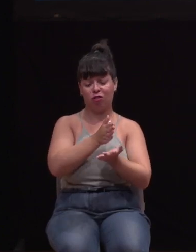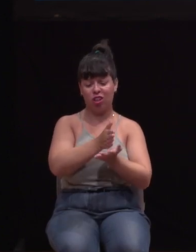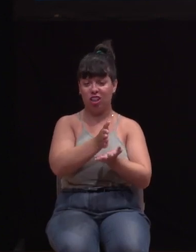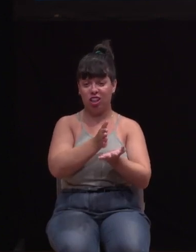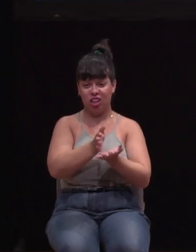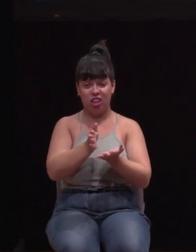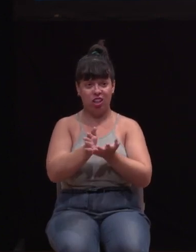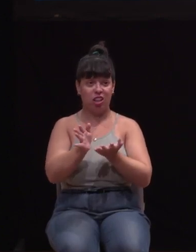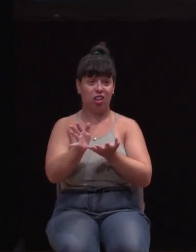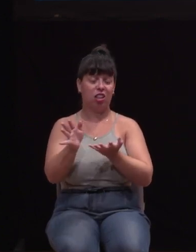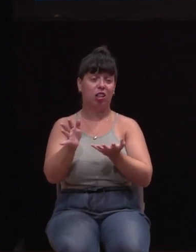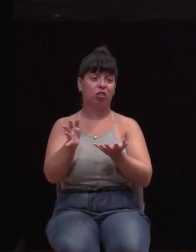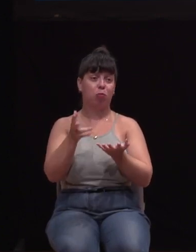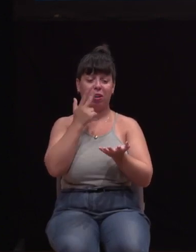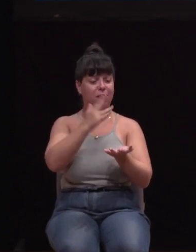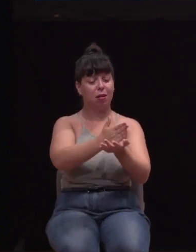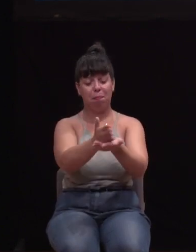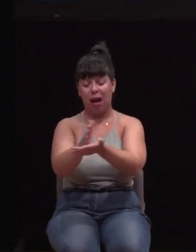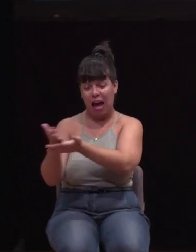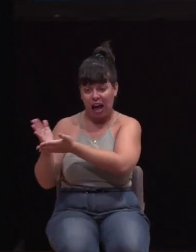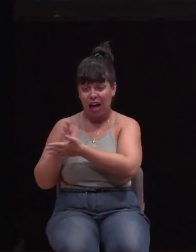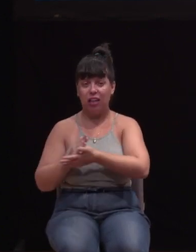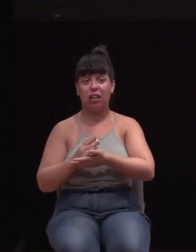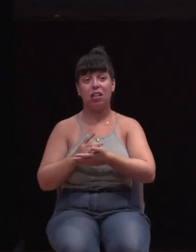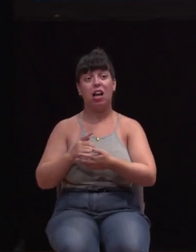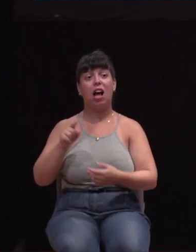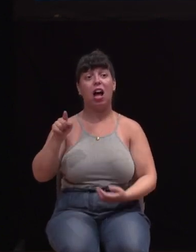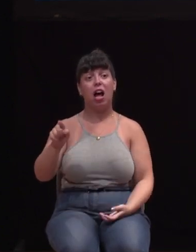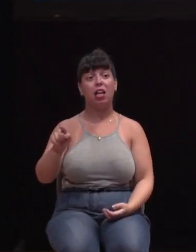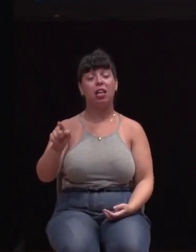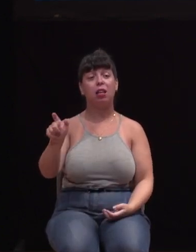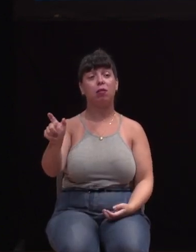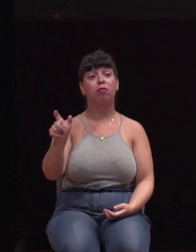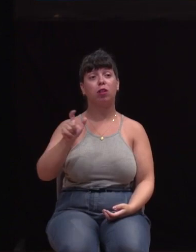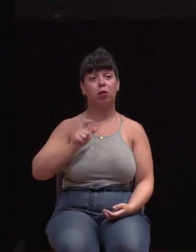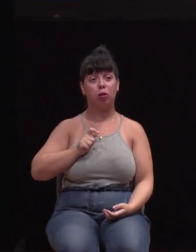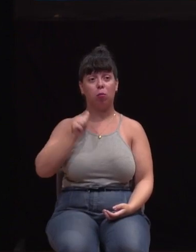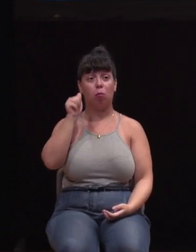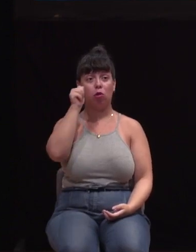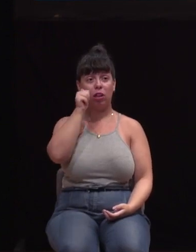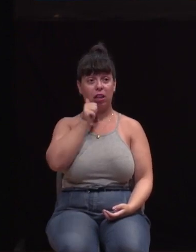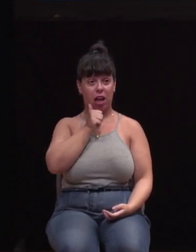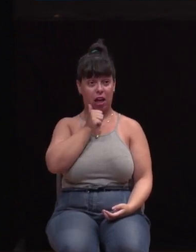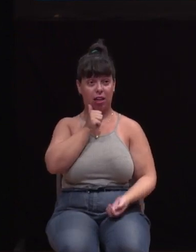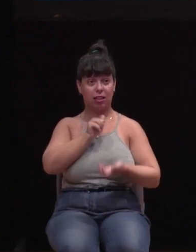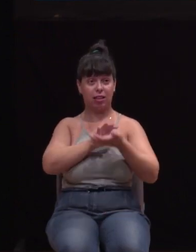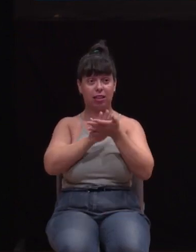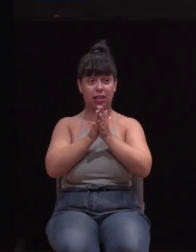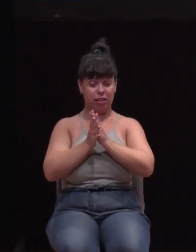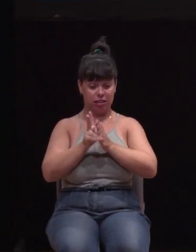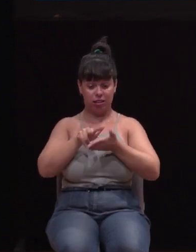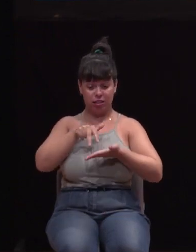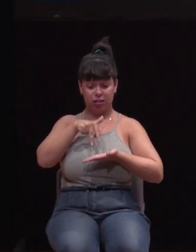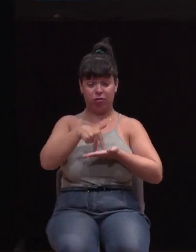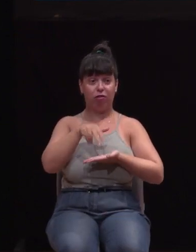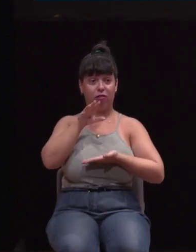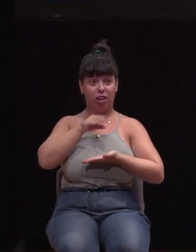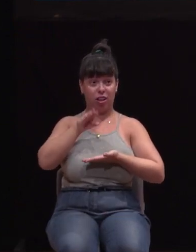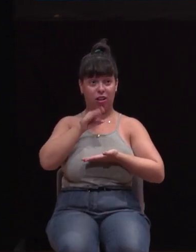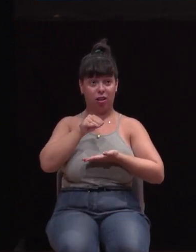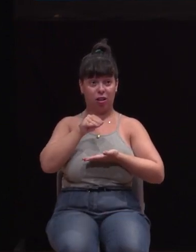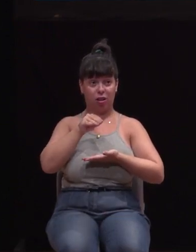se restringindo e tudo mais. Até que eu ouvi, mulheres trans não podem ter o lugar de fala de